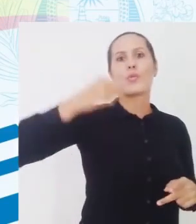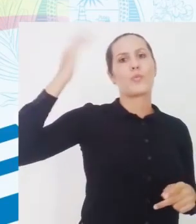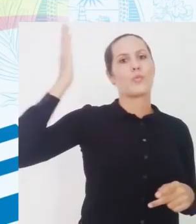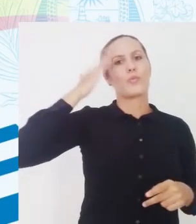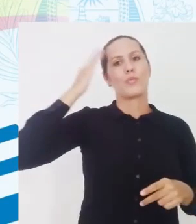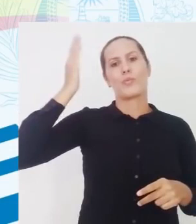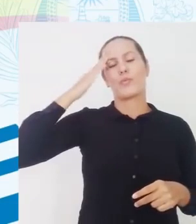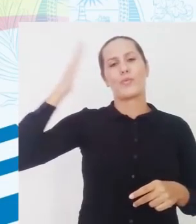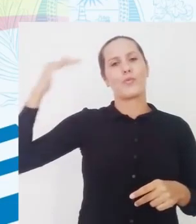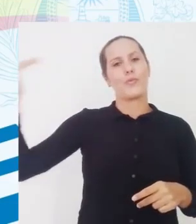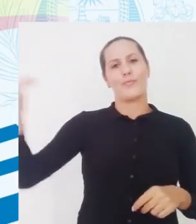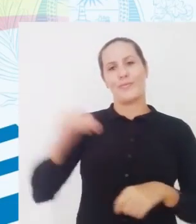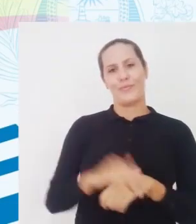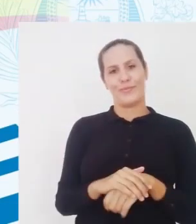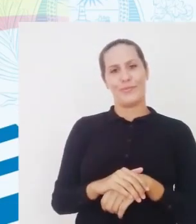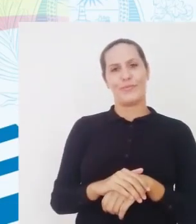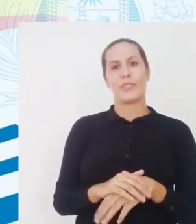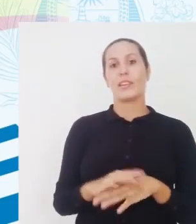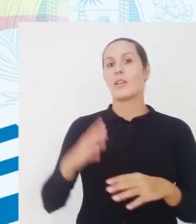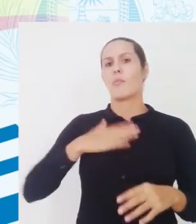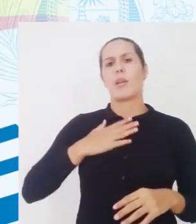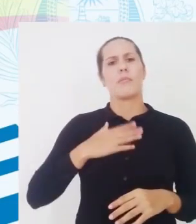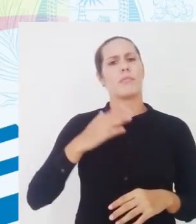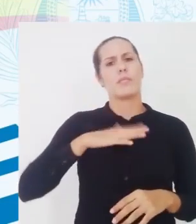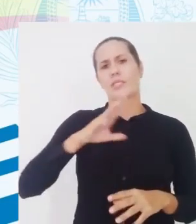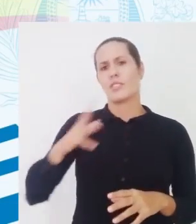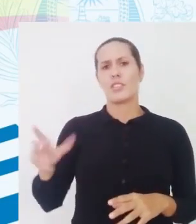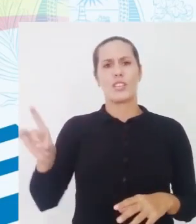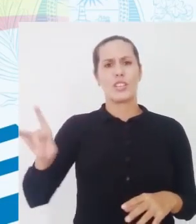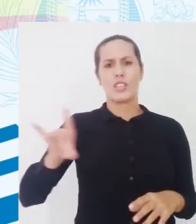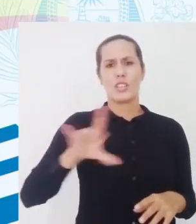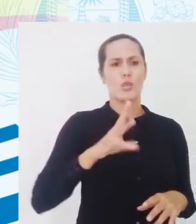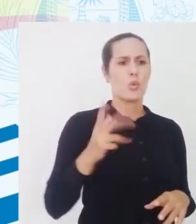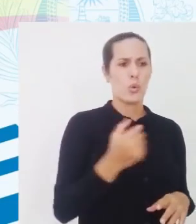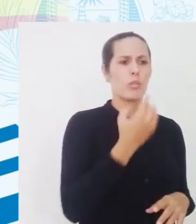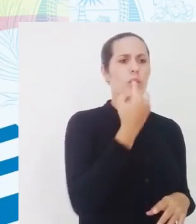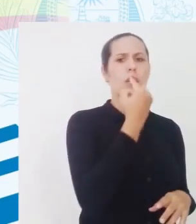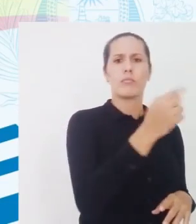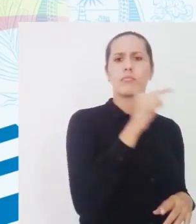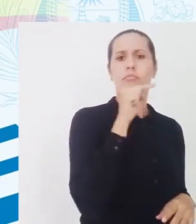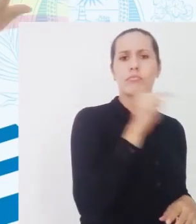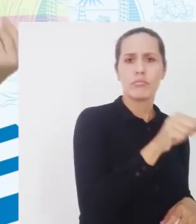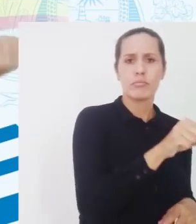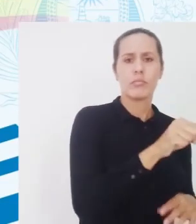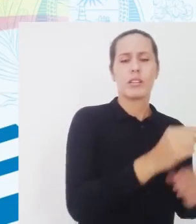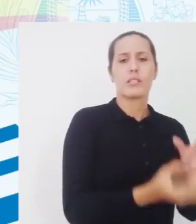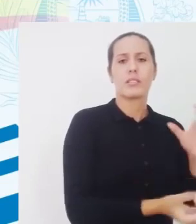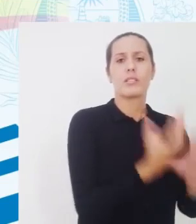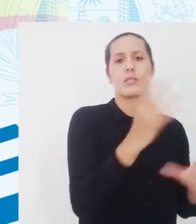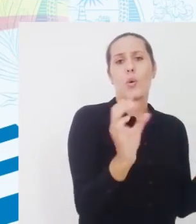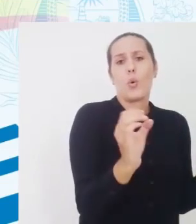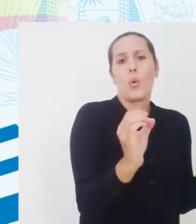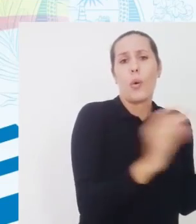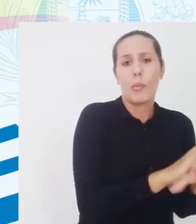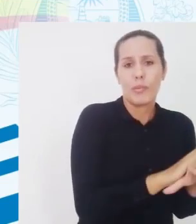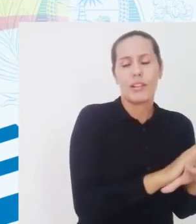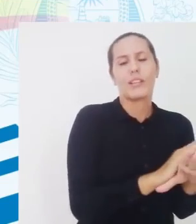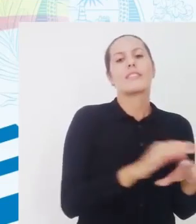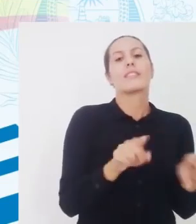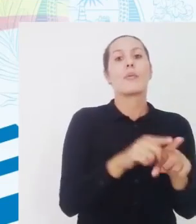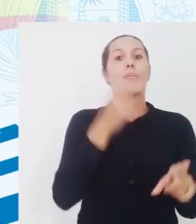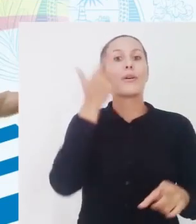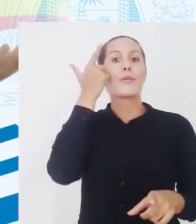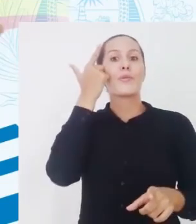se desesperar, ter esperança. E a Paula, por exemplo, usou o argumento da inclusão social, o argumento